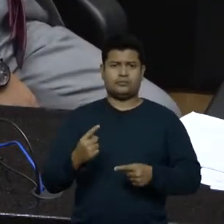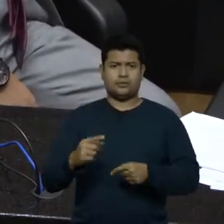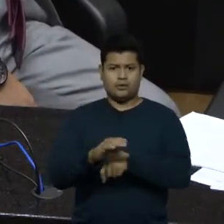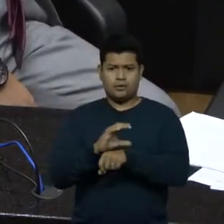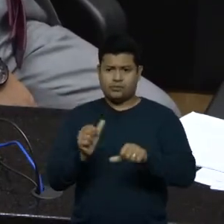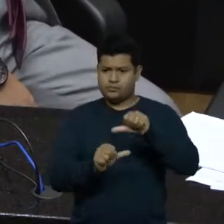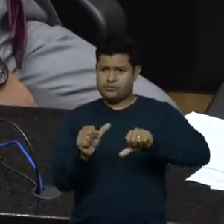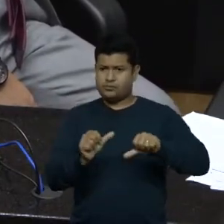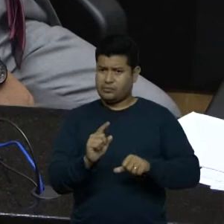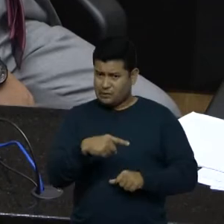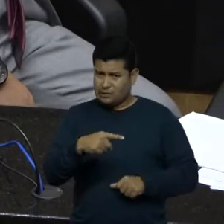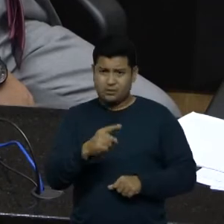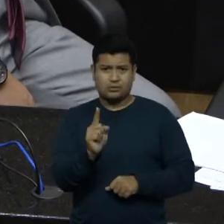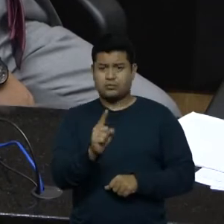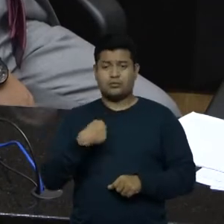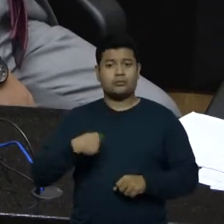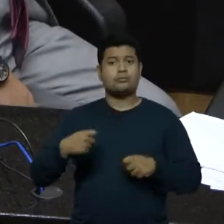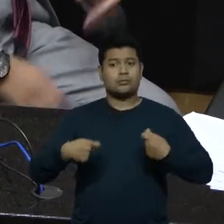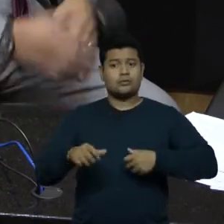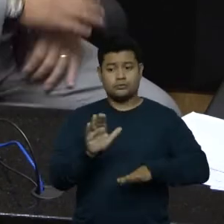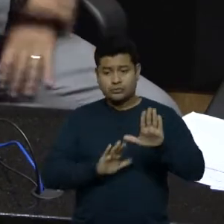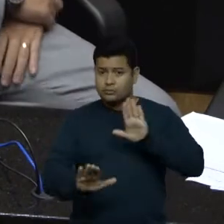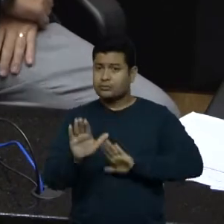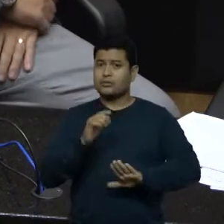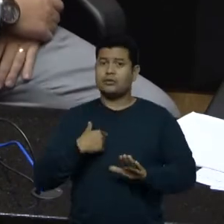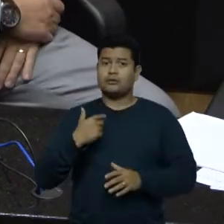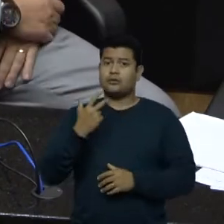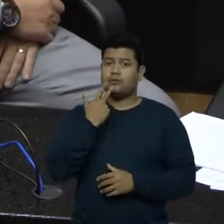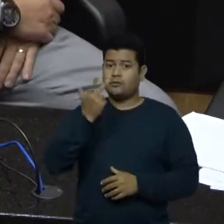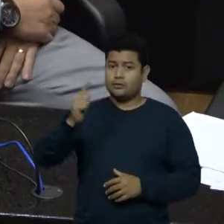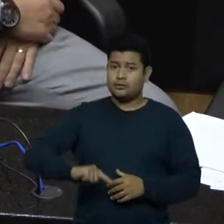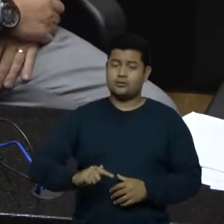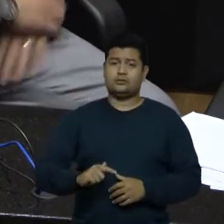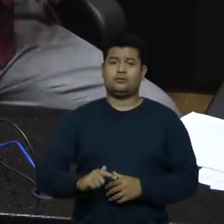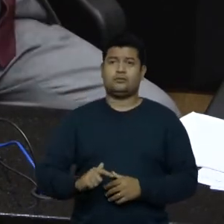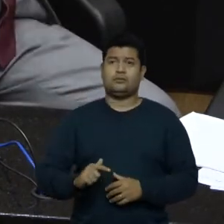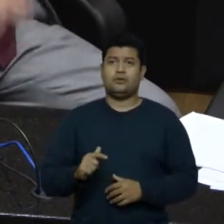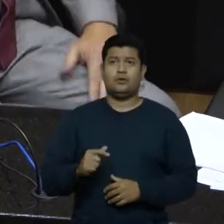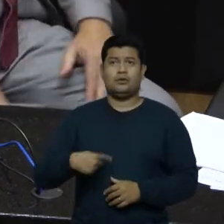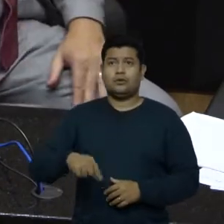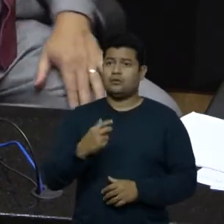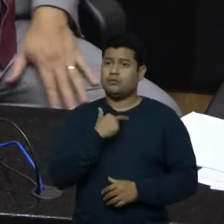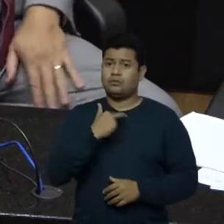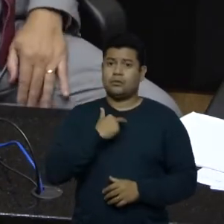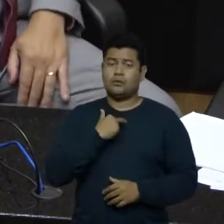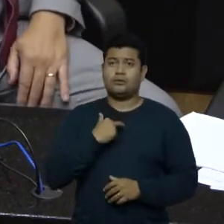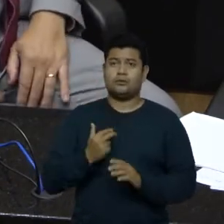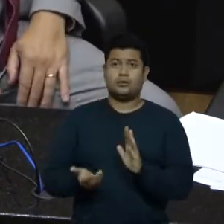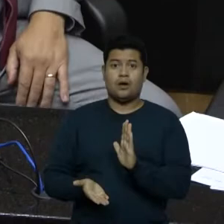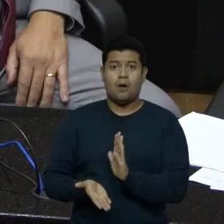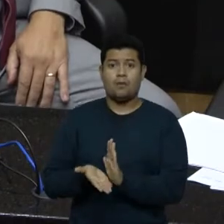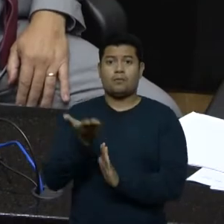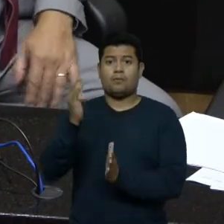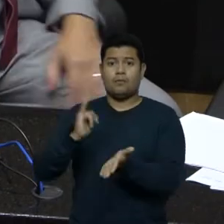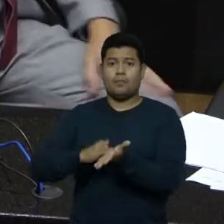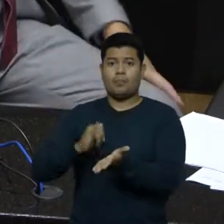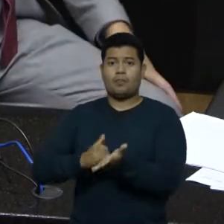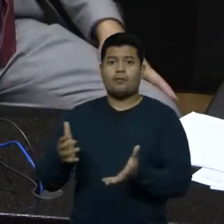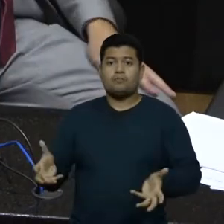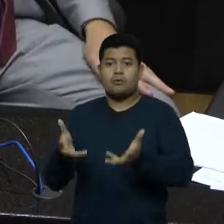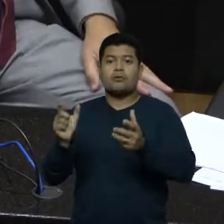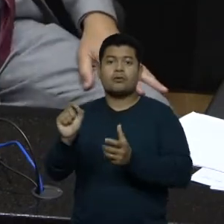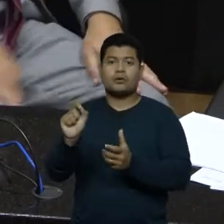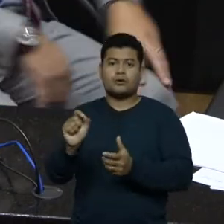nós vamos tomar cuidado com isso então novamente não nós nós não podemos permitir o aumento em posse do Estado quem promoveu aumento o